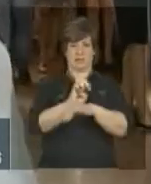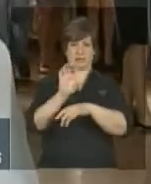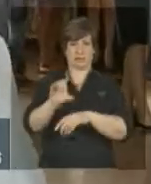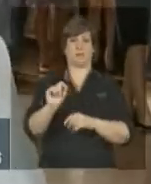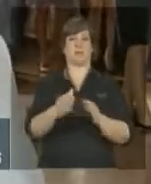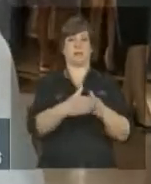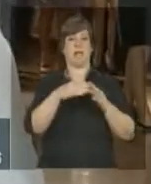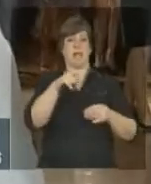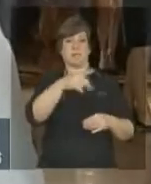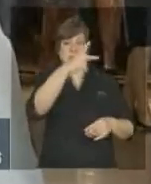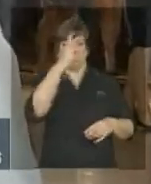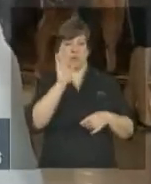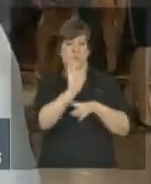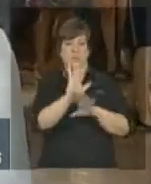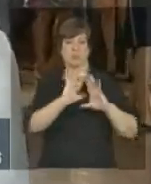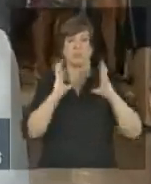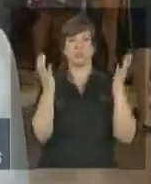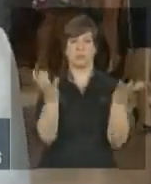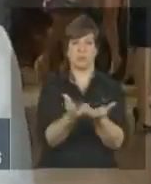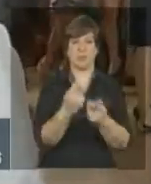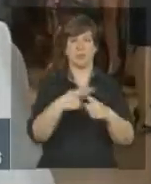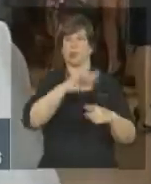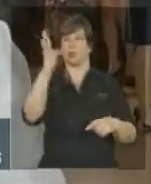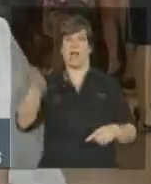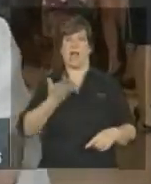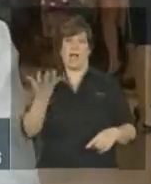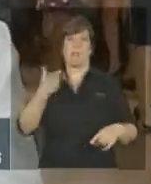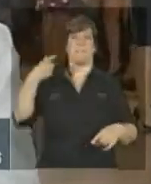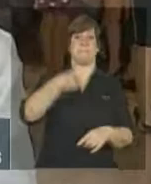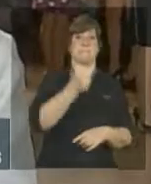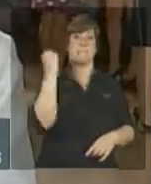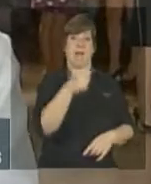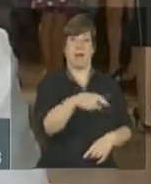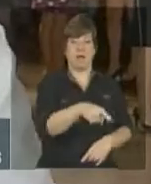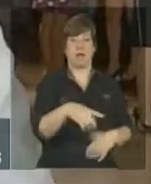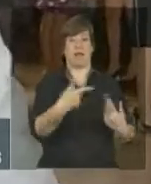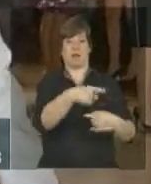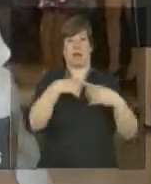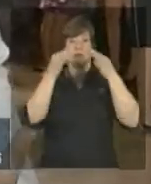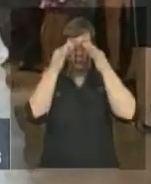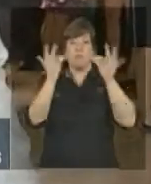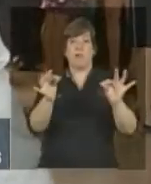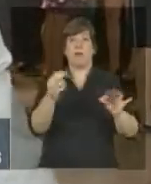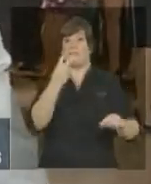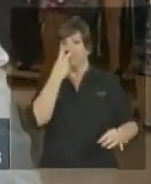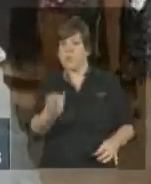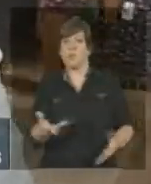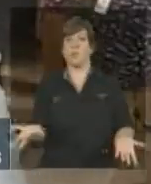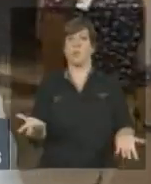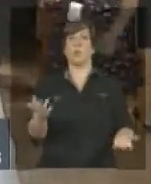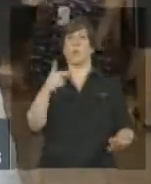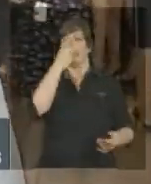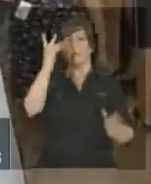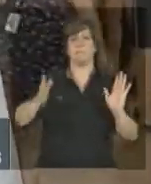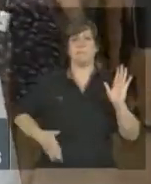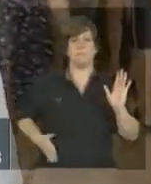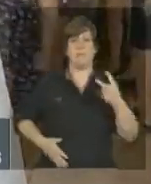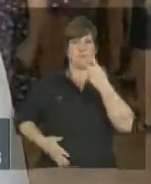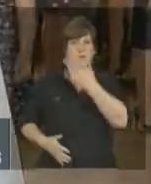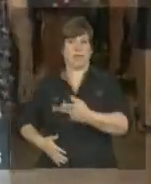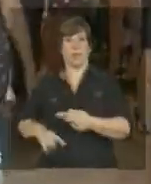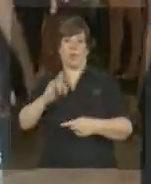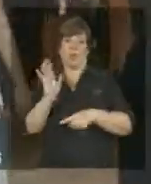mantida em proteção porque ela está ameaçada de morte, ela tem um testemunho importante contra uma quadrilha, um grupo criminoso